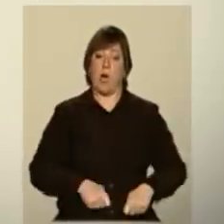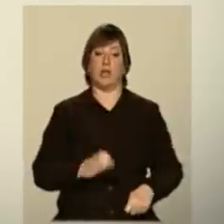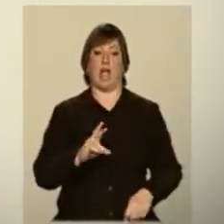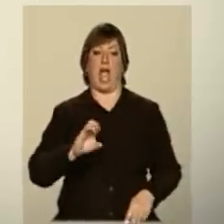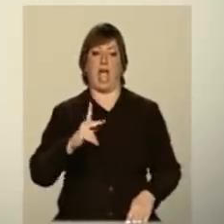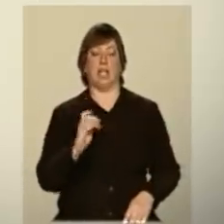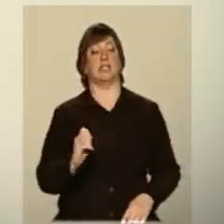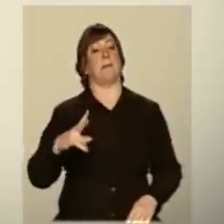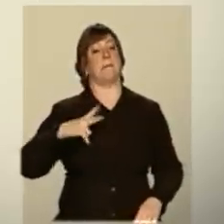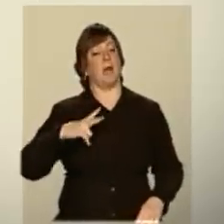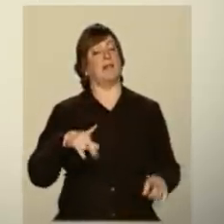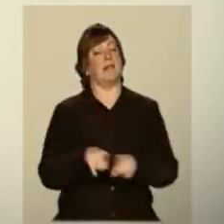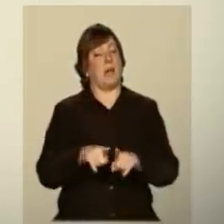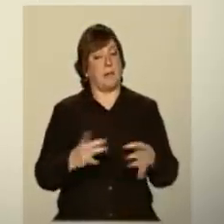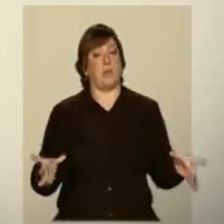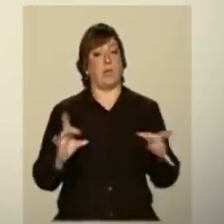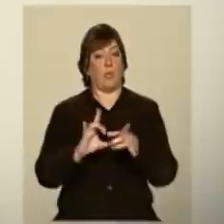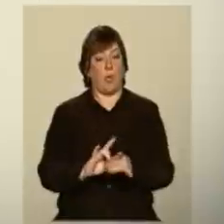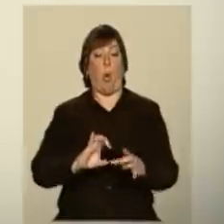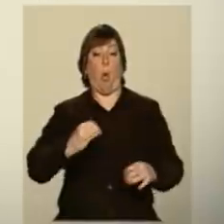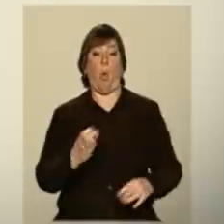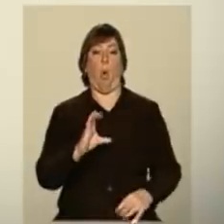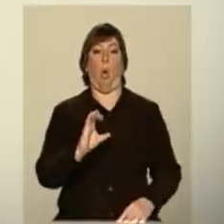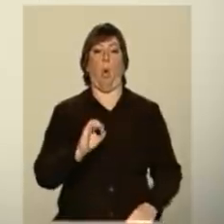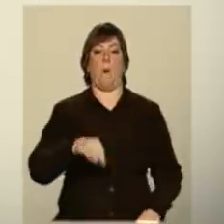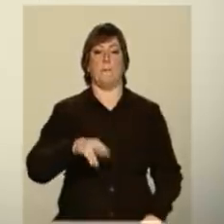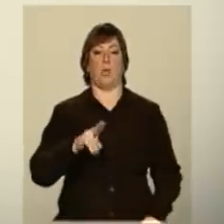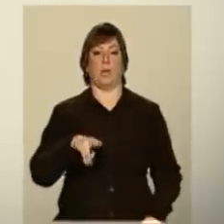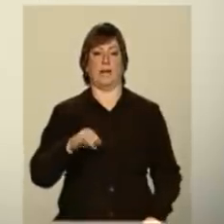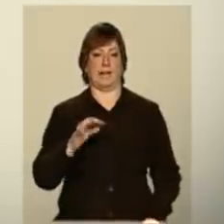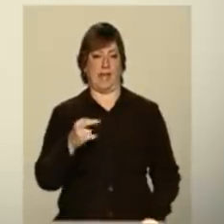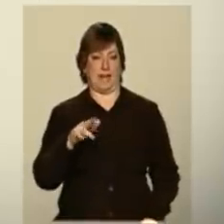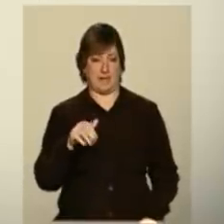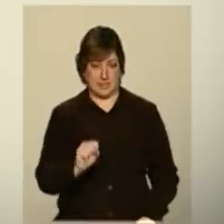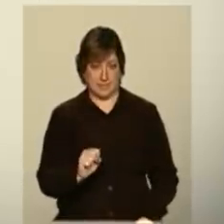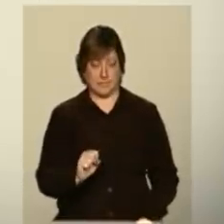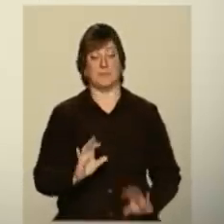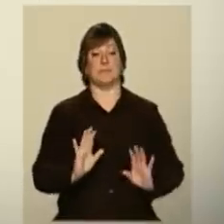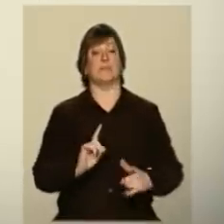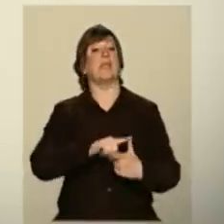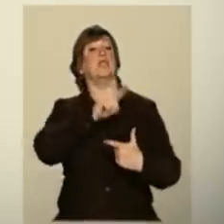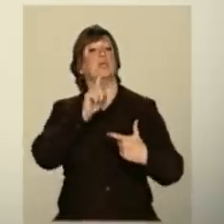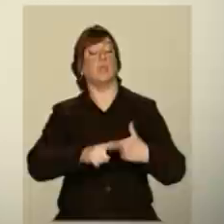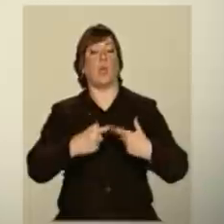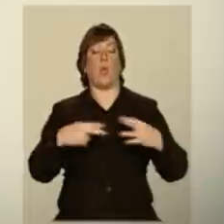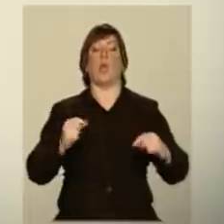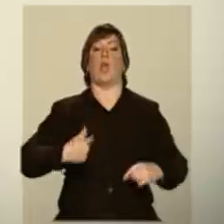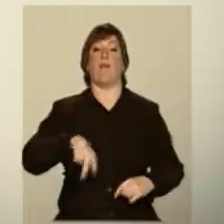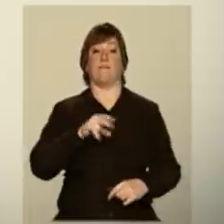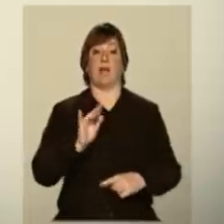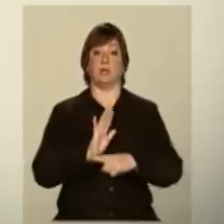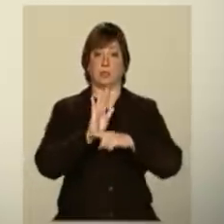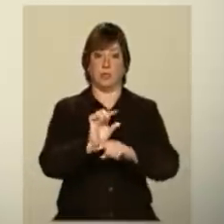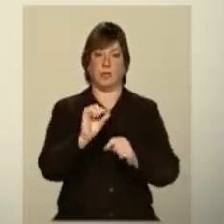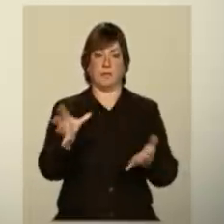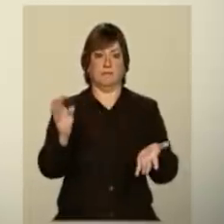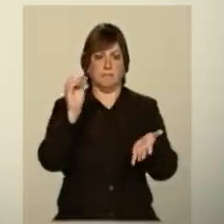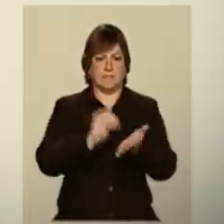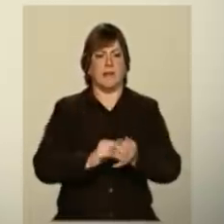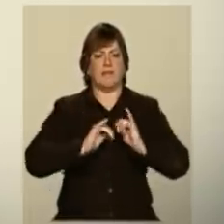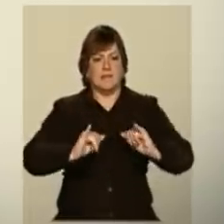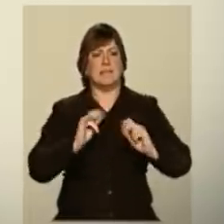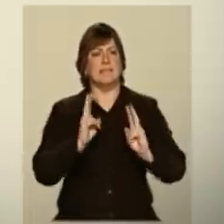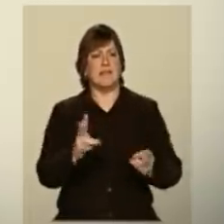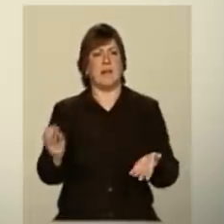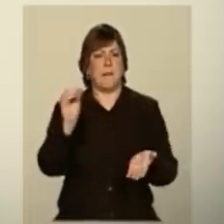creches particulares ou comunitárias a segunda novidade é que nós vamos estimular a matrícula de crianças